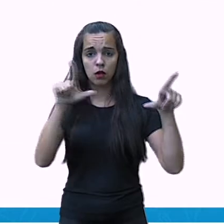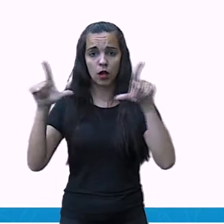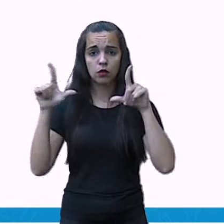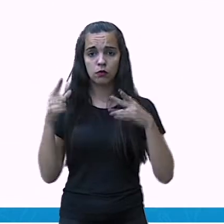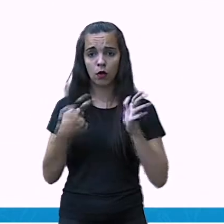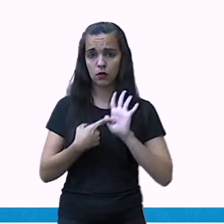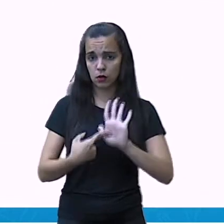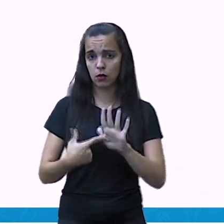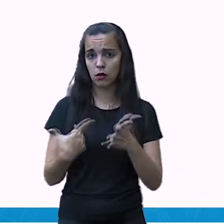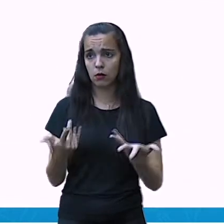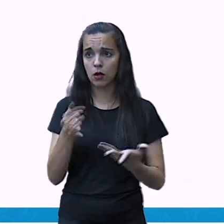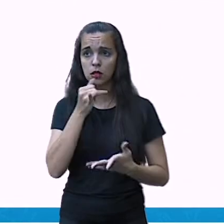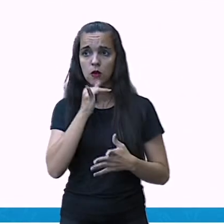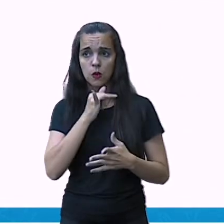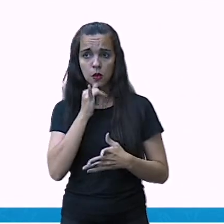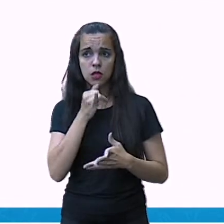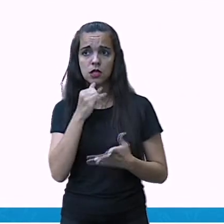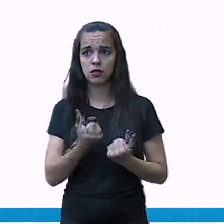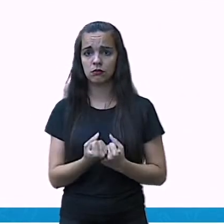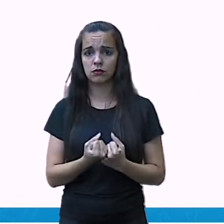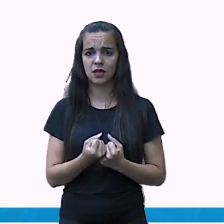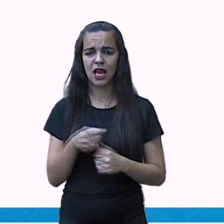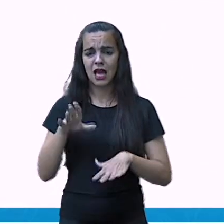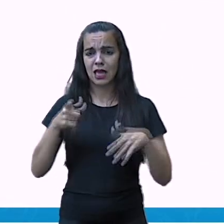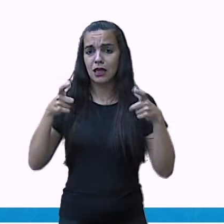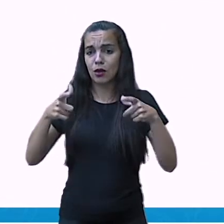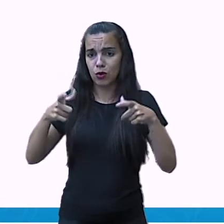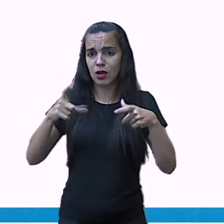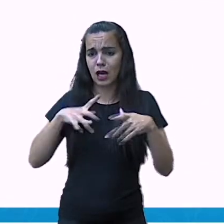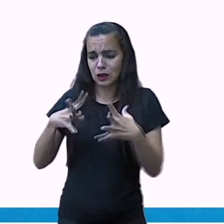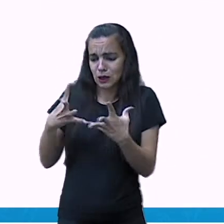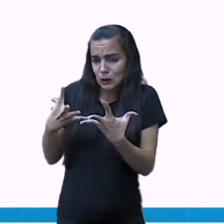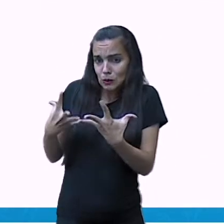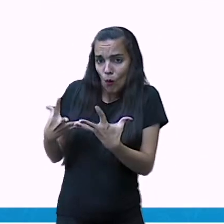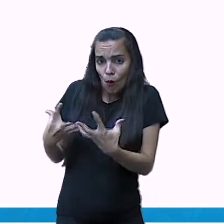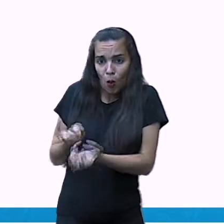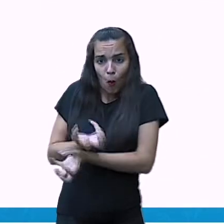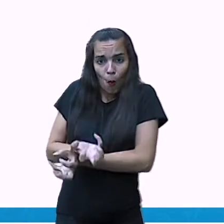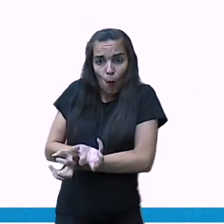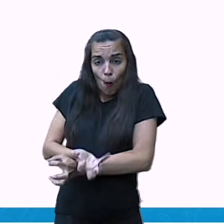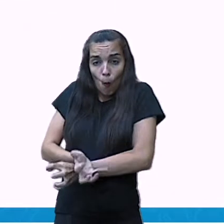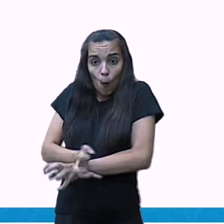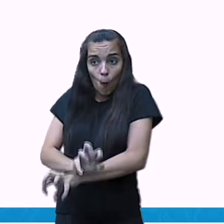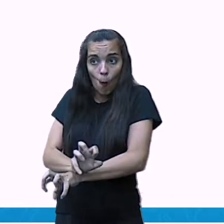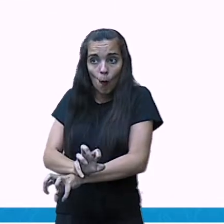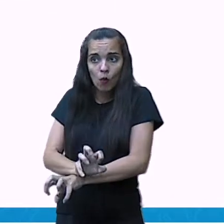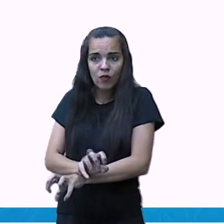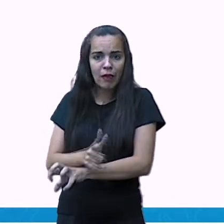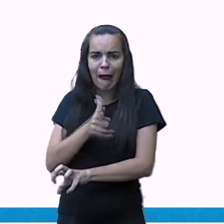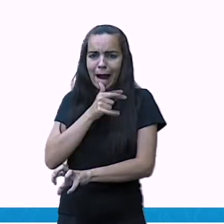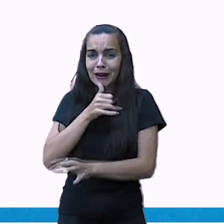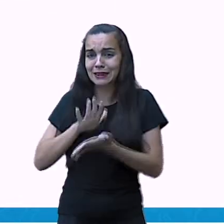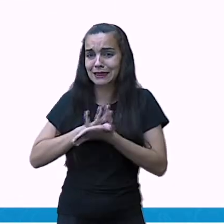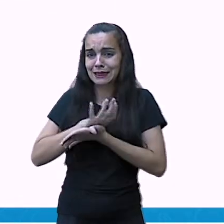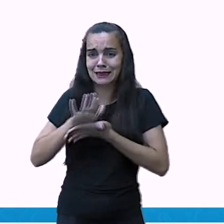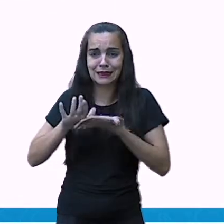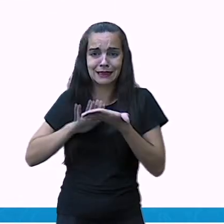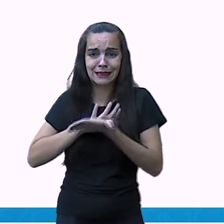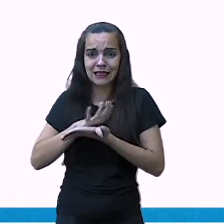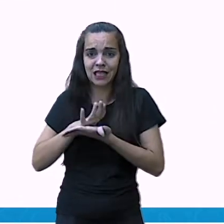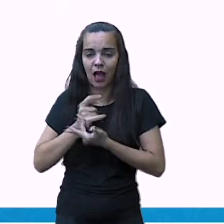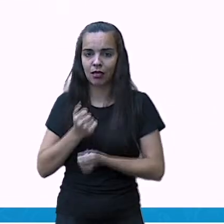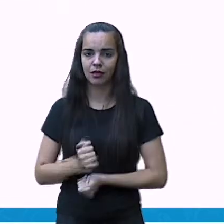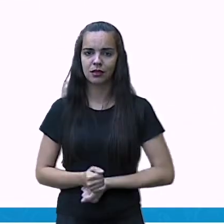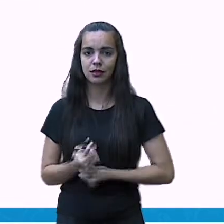efêmero. É aquele que seca totalmente. Caiu a chuva, tem água ali, aquela correnteza.